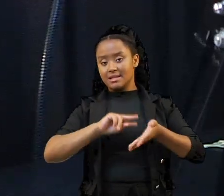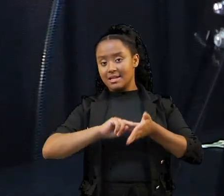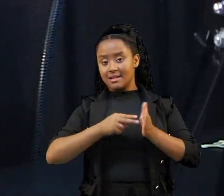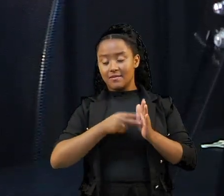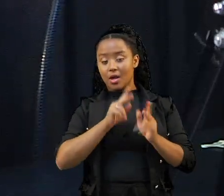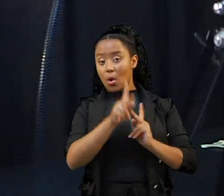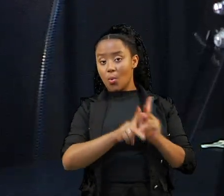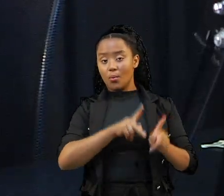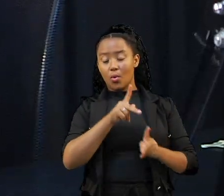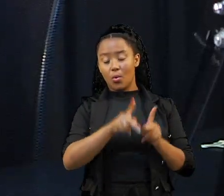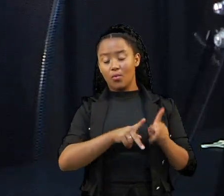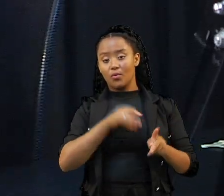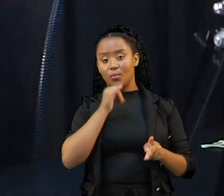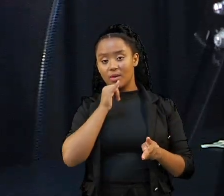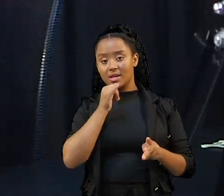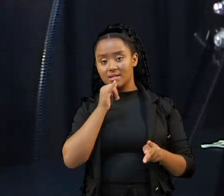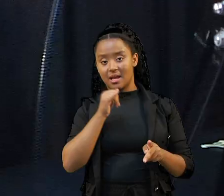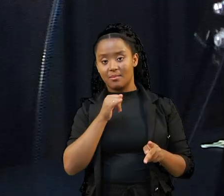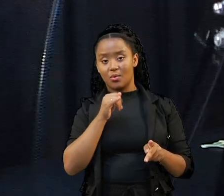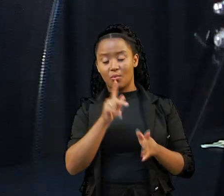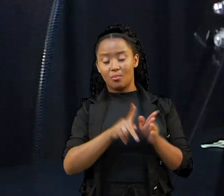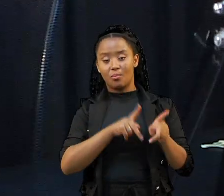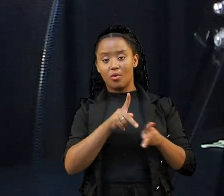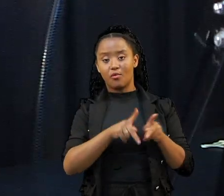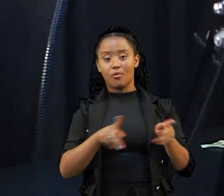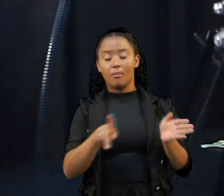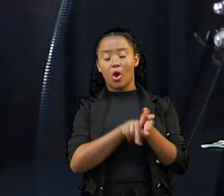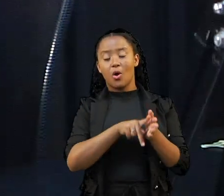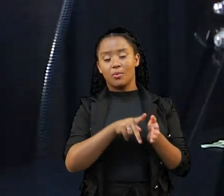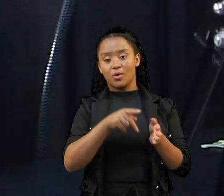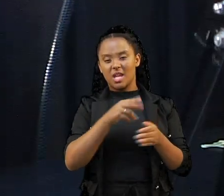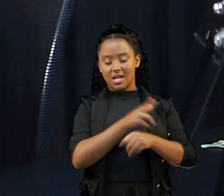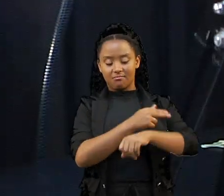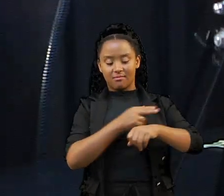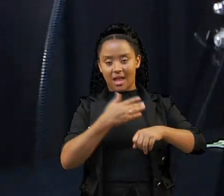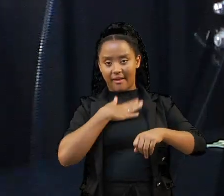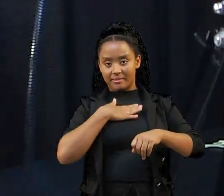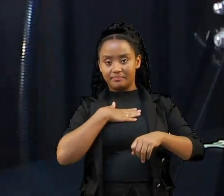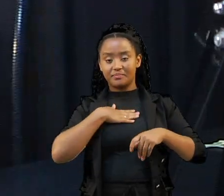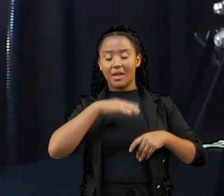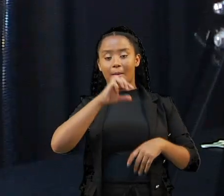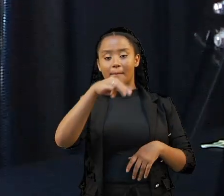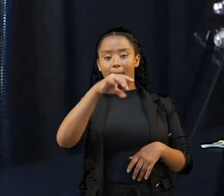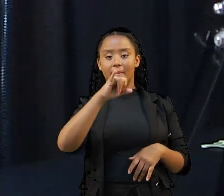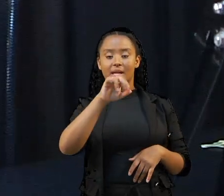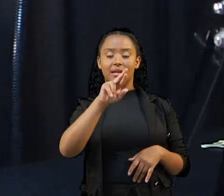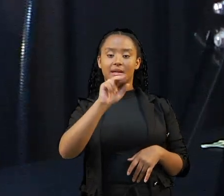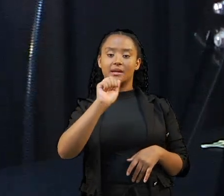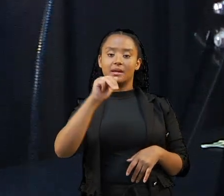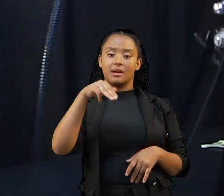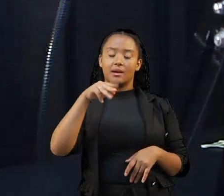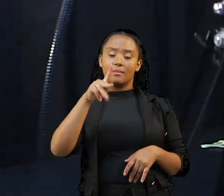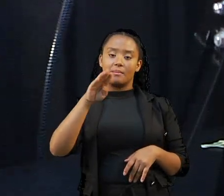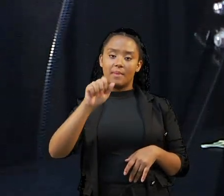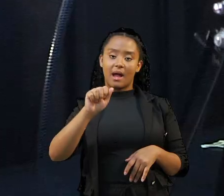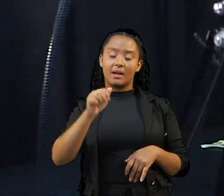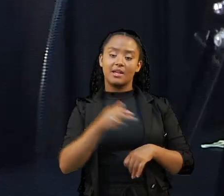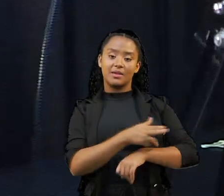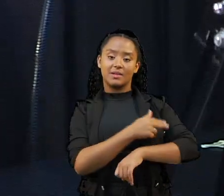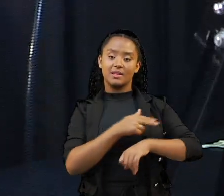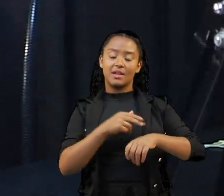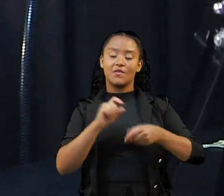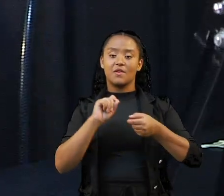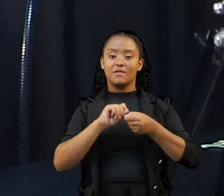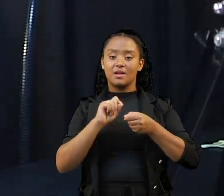é do Tupinambá. E aí foi feito pela parenta Isa, que ela é